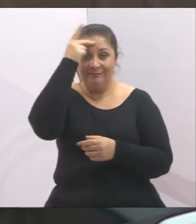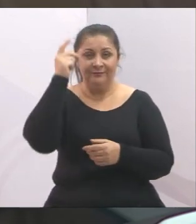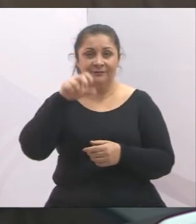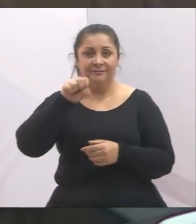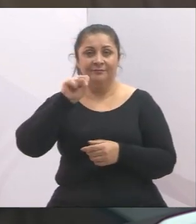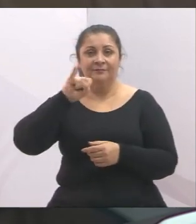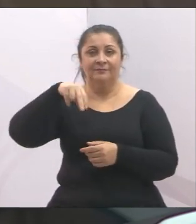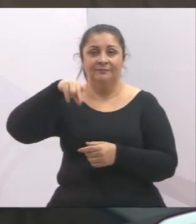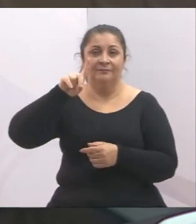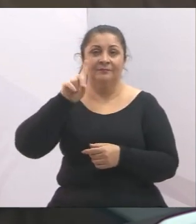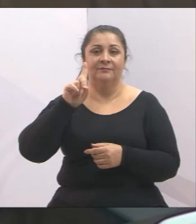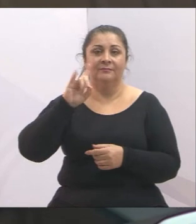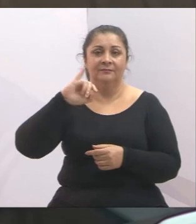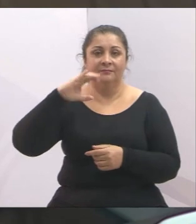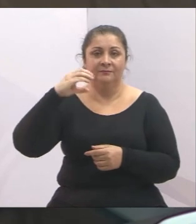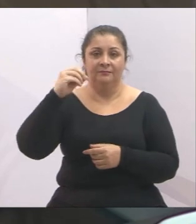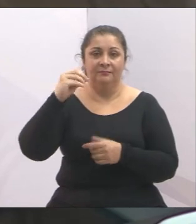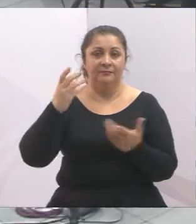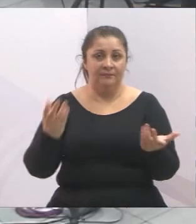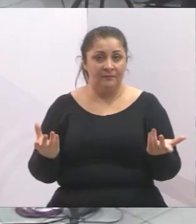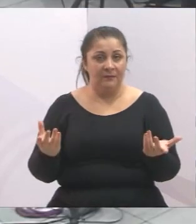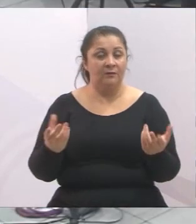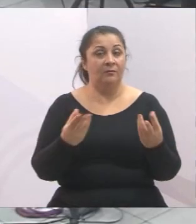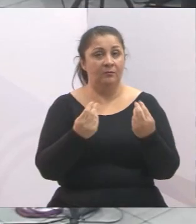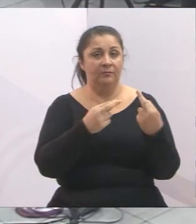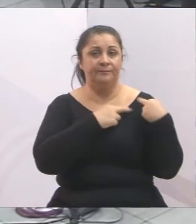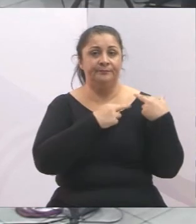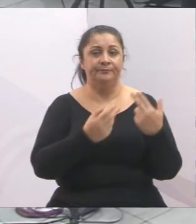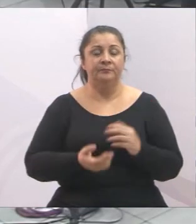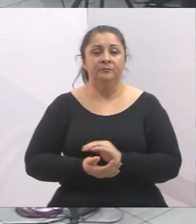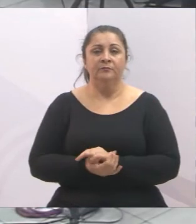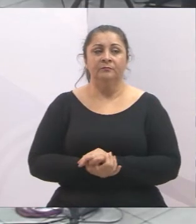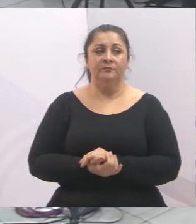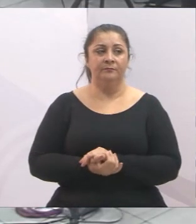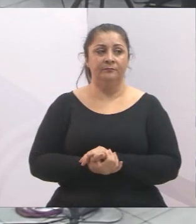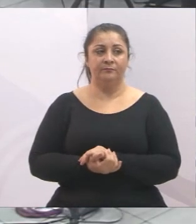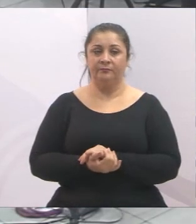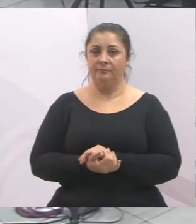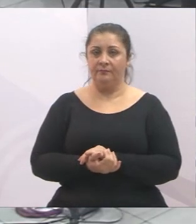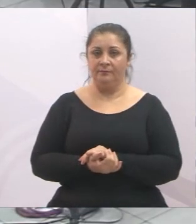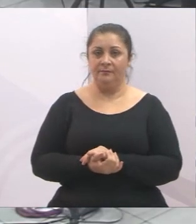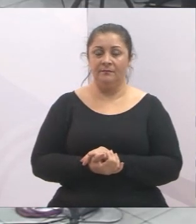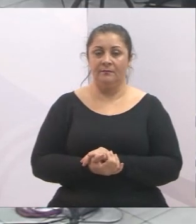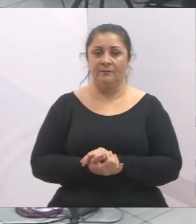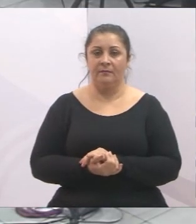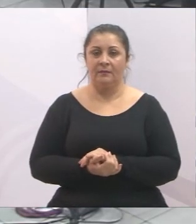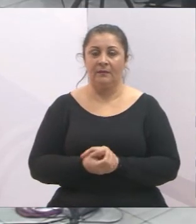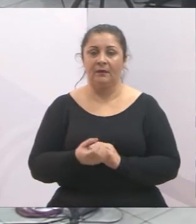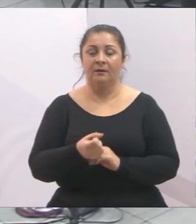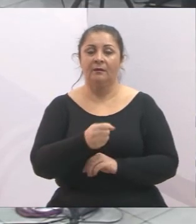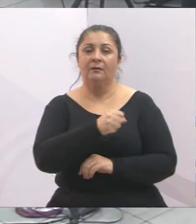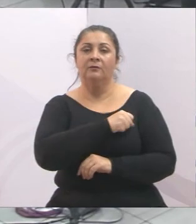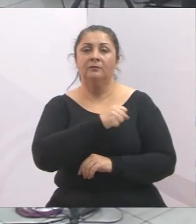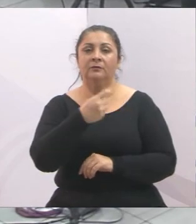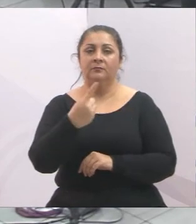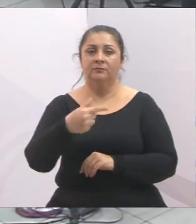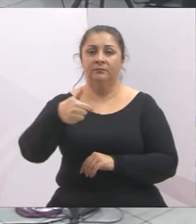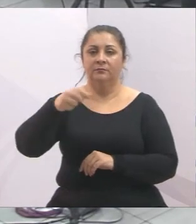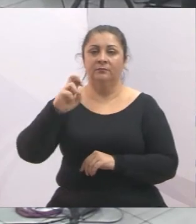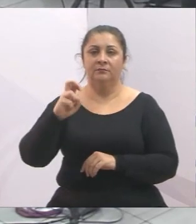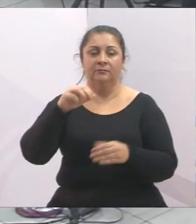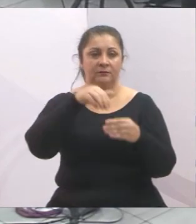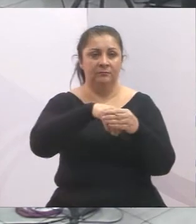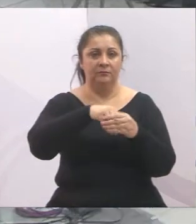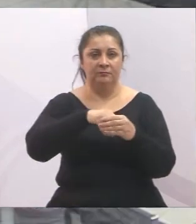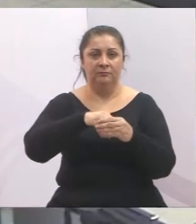desse interesse social. Não, tem mais um enorme agora. Pedido de informações número 175 em votação. Os